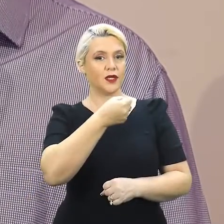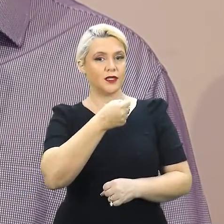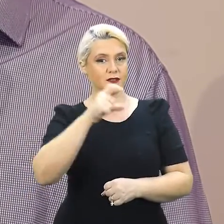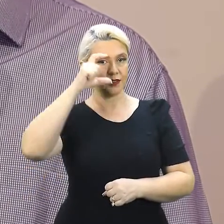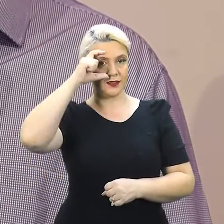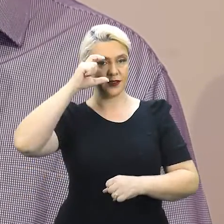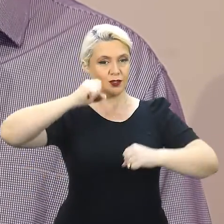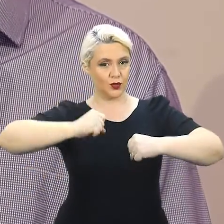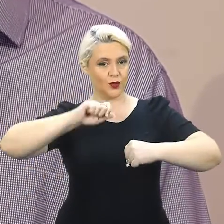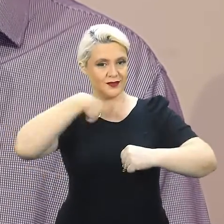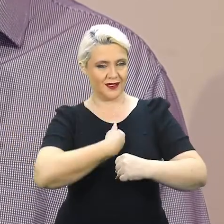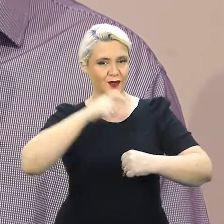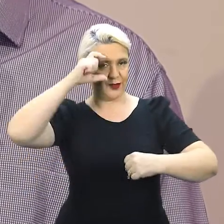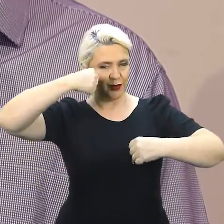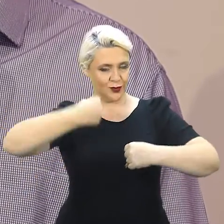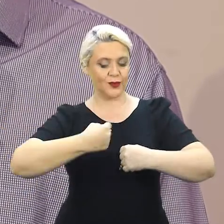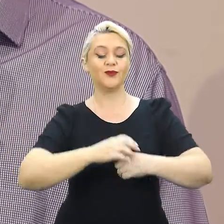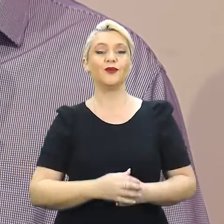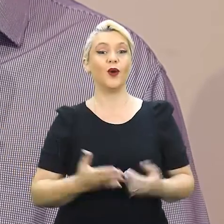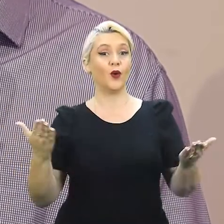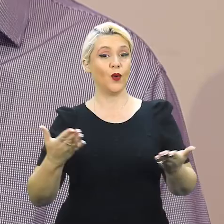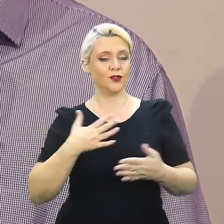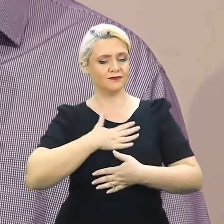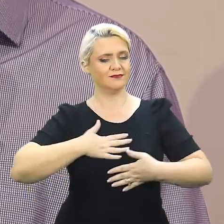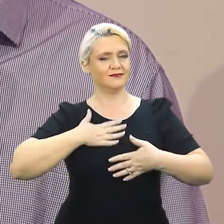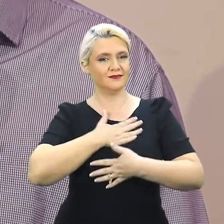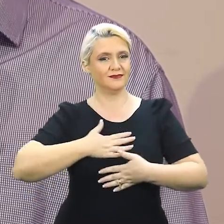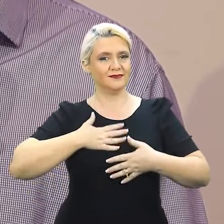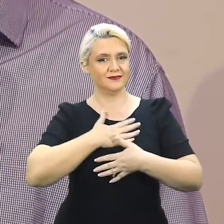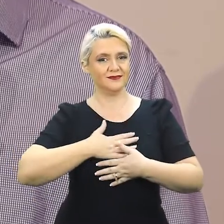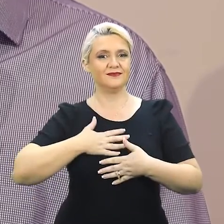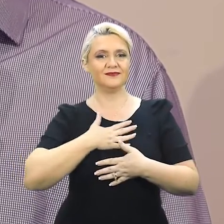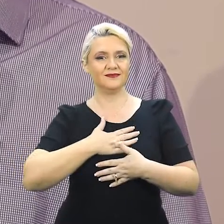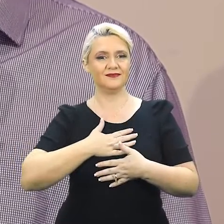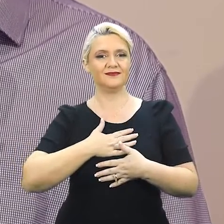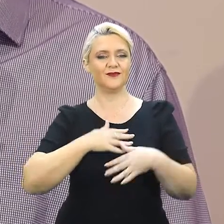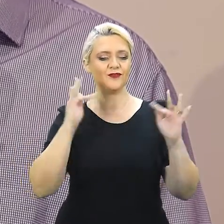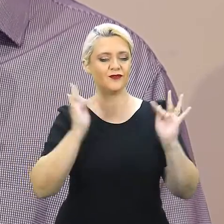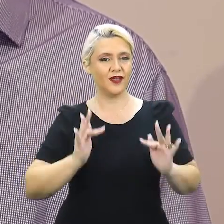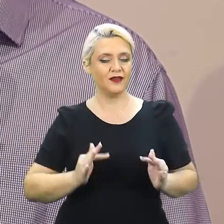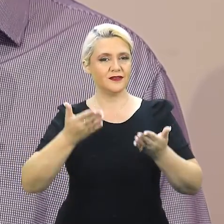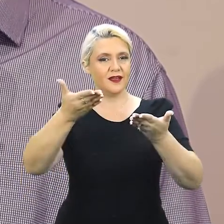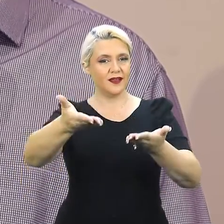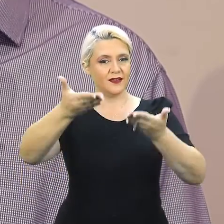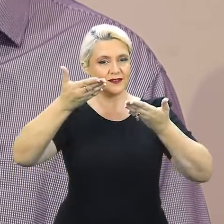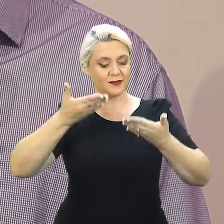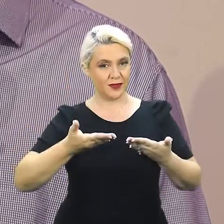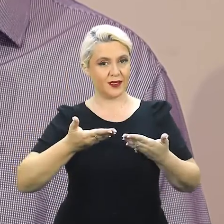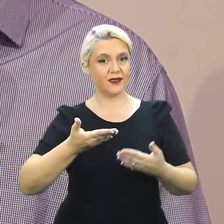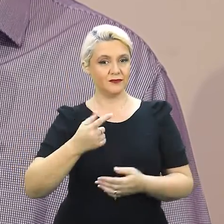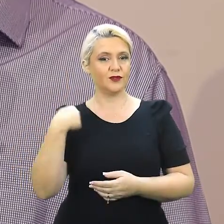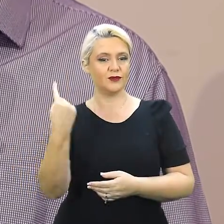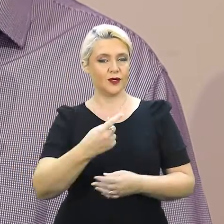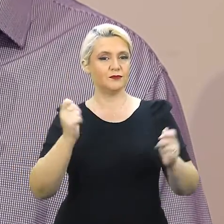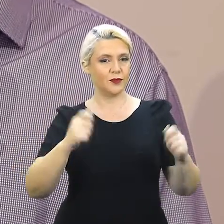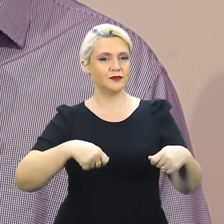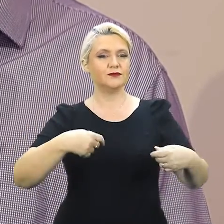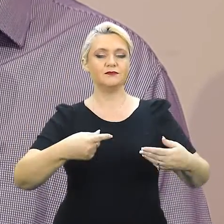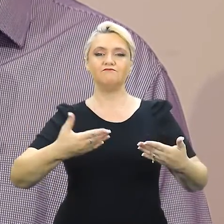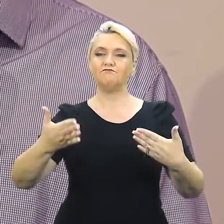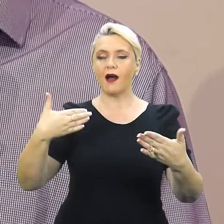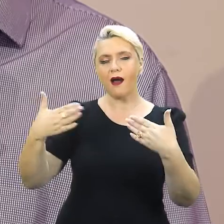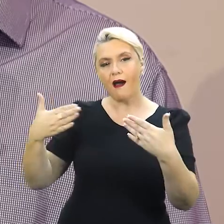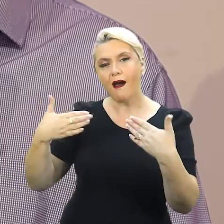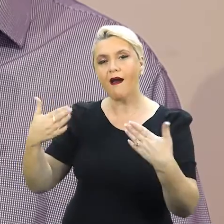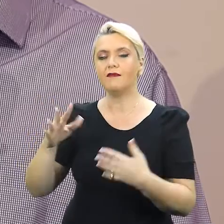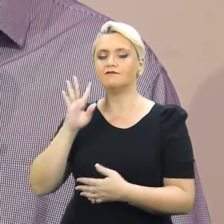José e hoje eu tenho a alegria, a satisfação de receber para que a gente possa fazer um bate-papo